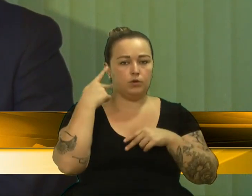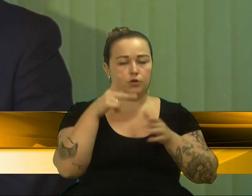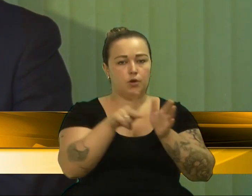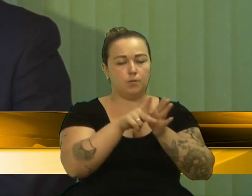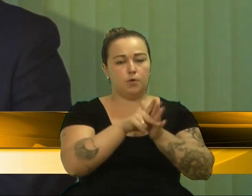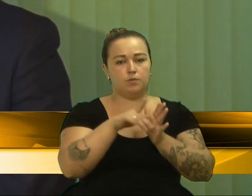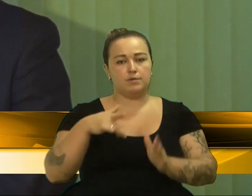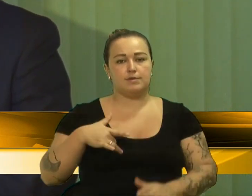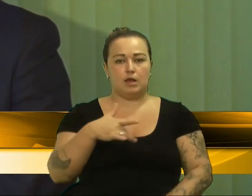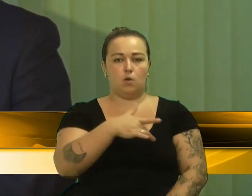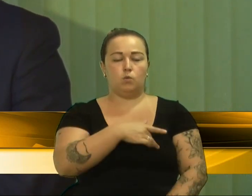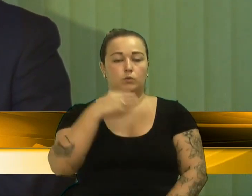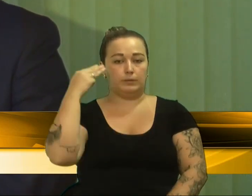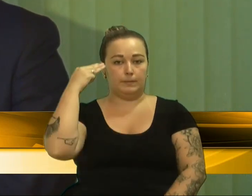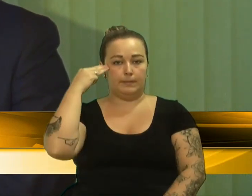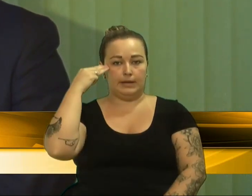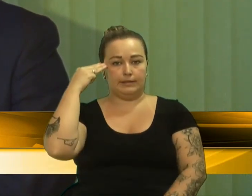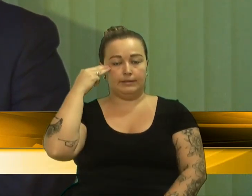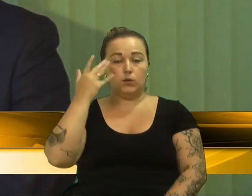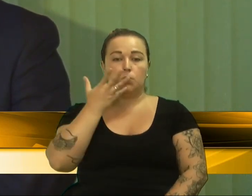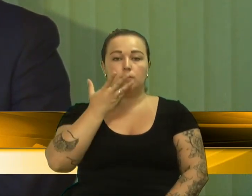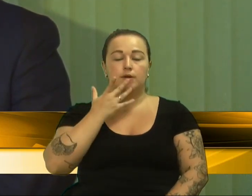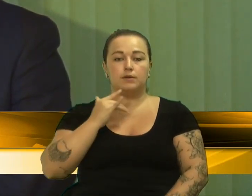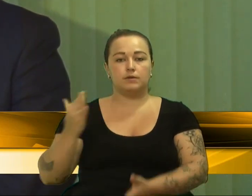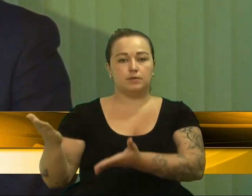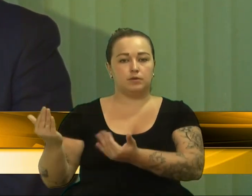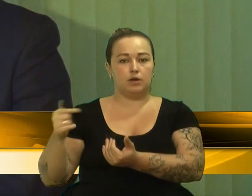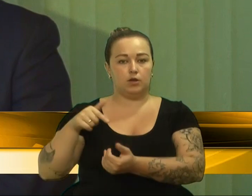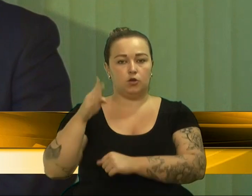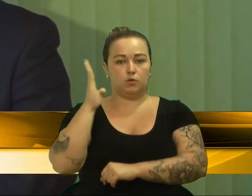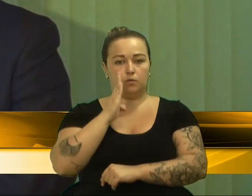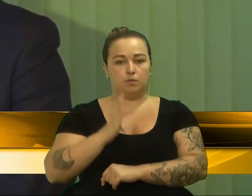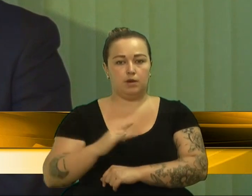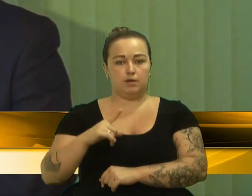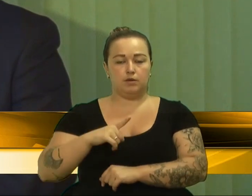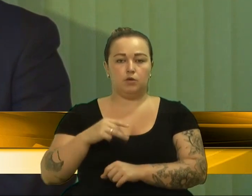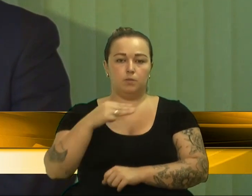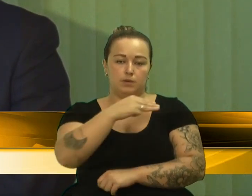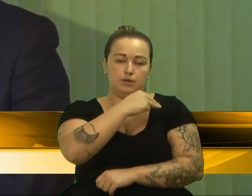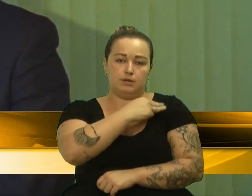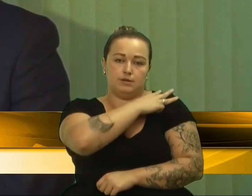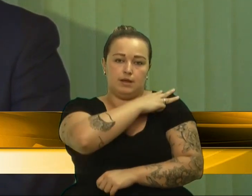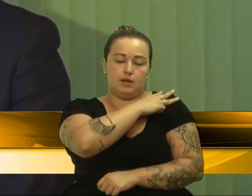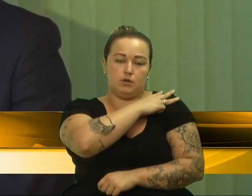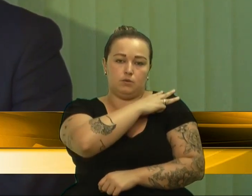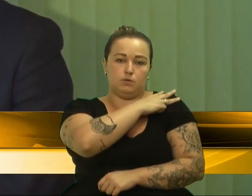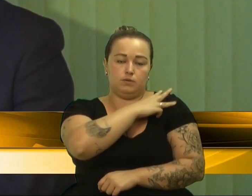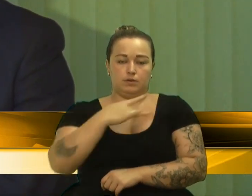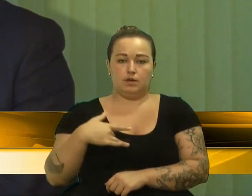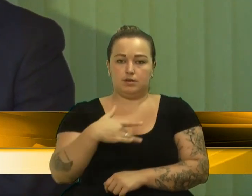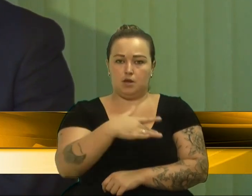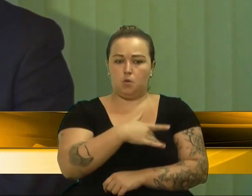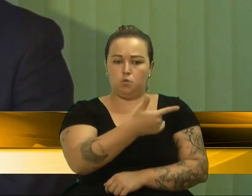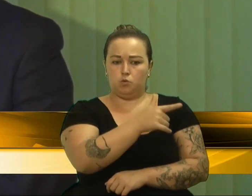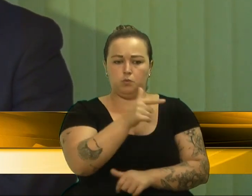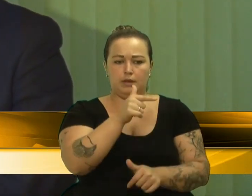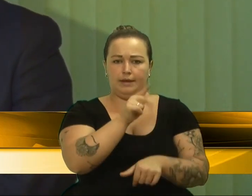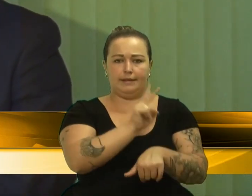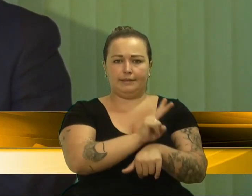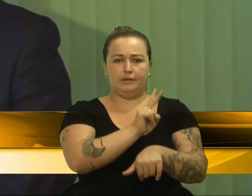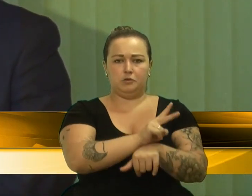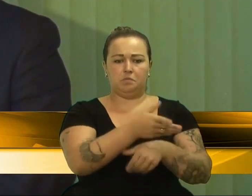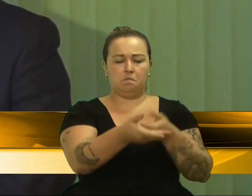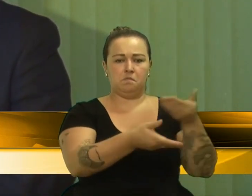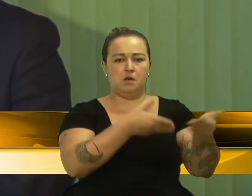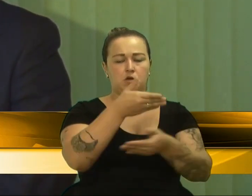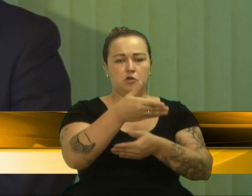não têm políticas de saúde mental que incluam crianças e adolescentes. No Brasil, o Ministério da Saúde não preconiza ações de psicologia na atenção básica e